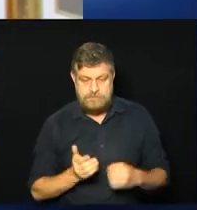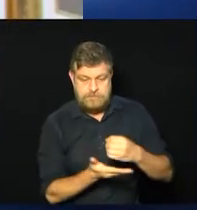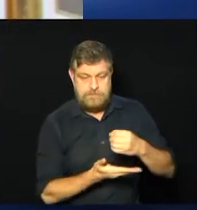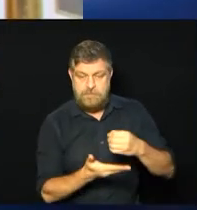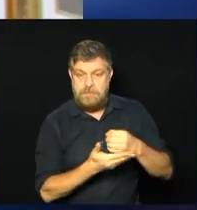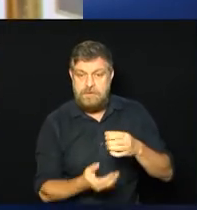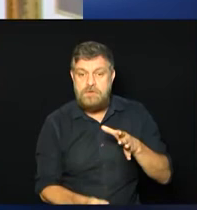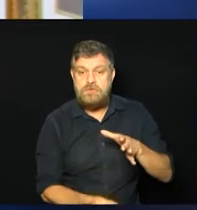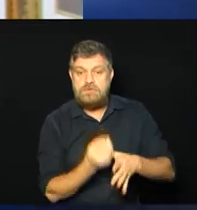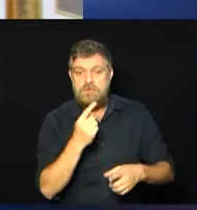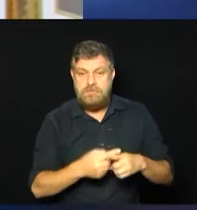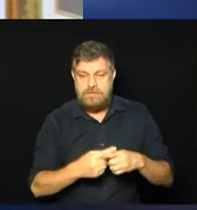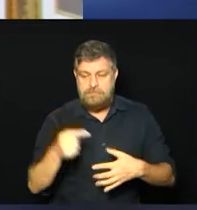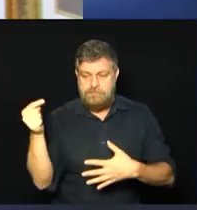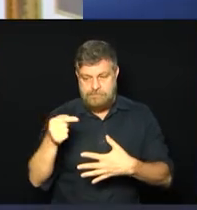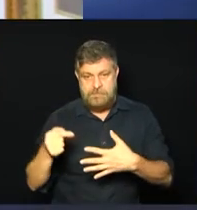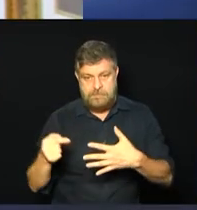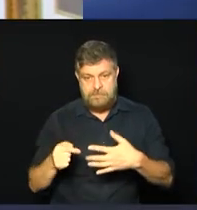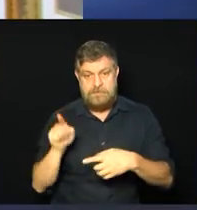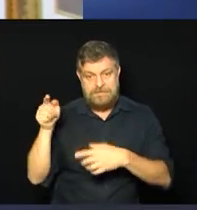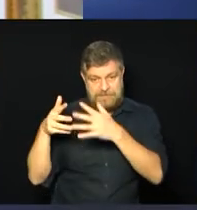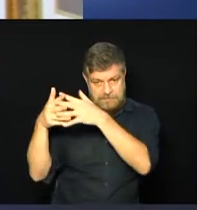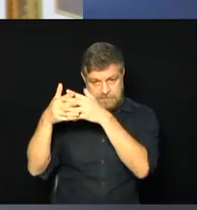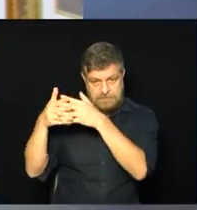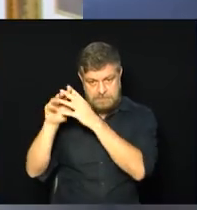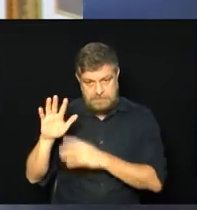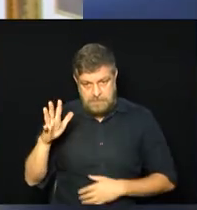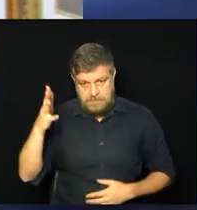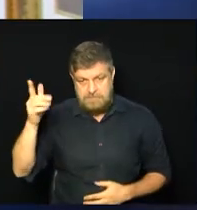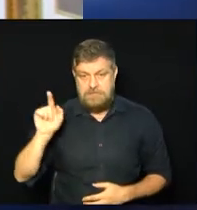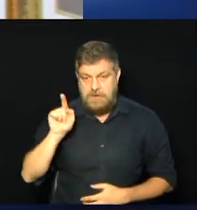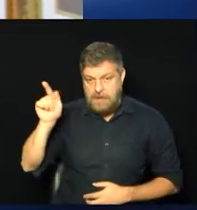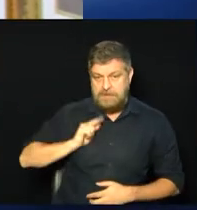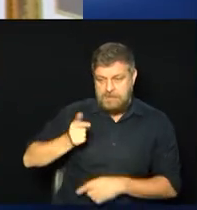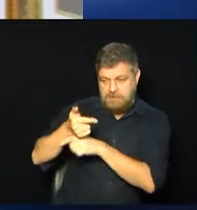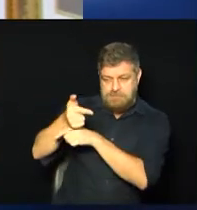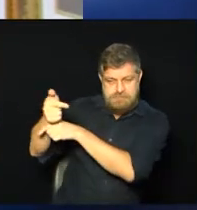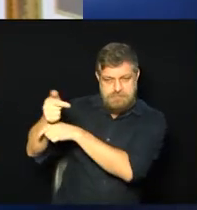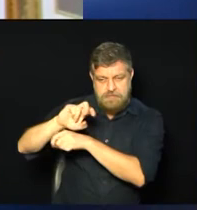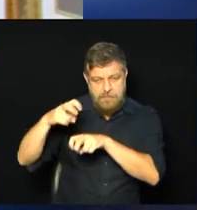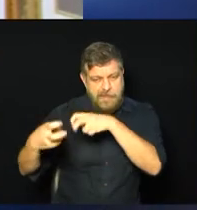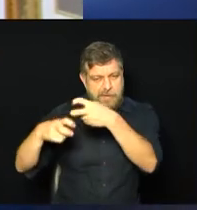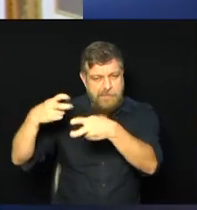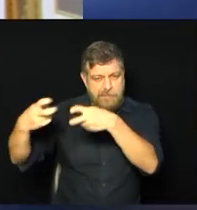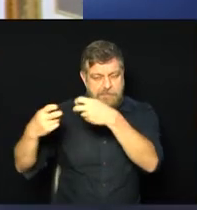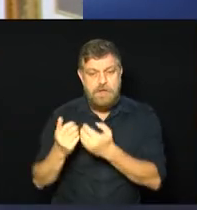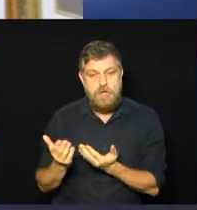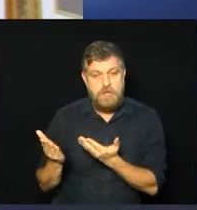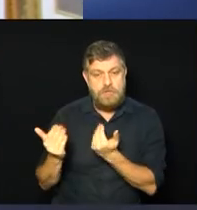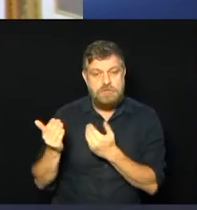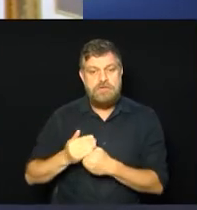tem a ver até com alguns fatos que aconteceram nos Estados Unidos. A gente pode citar Columbine, que é o mais destacado, onde jovens